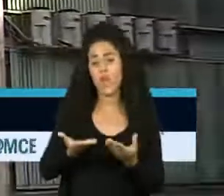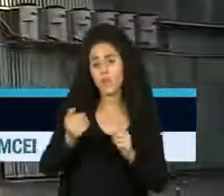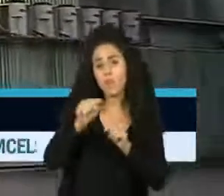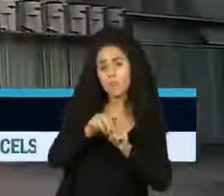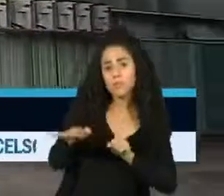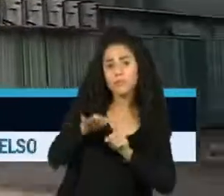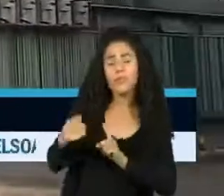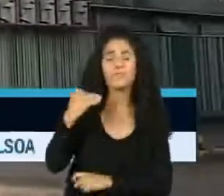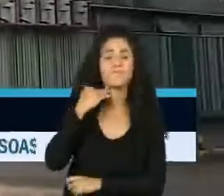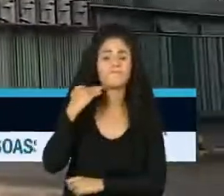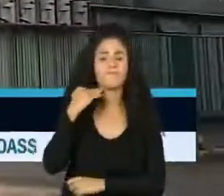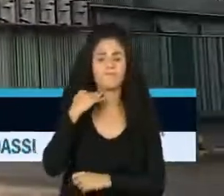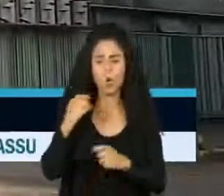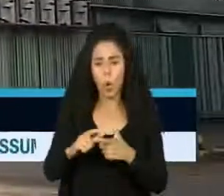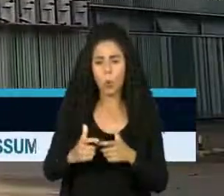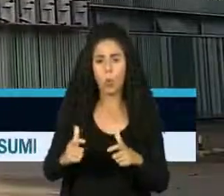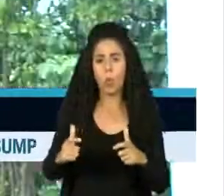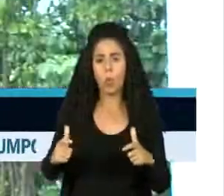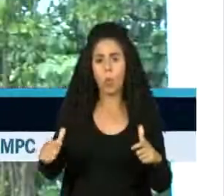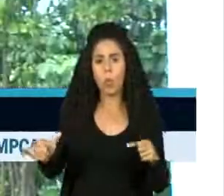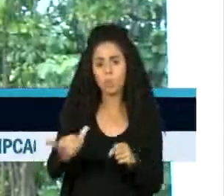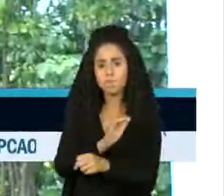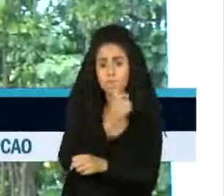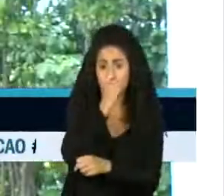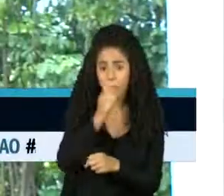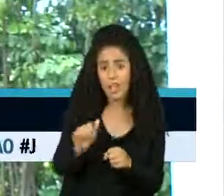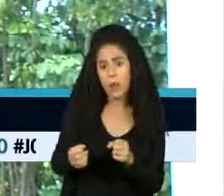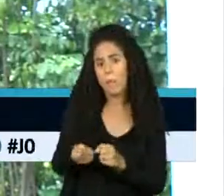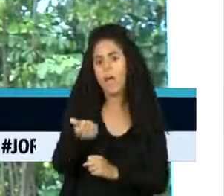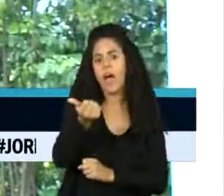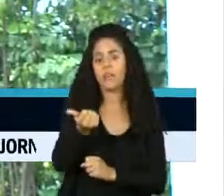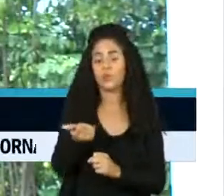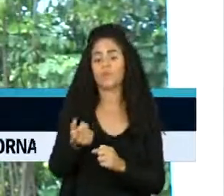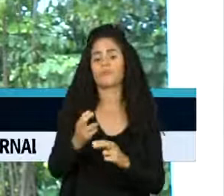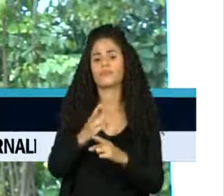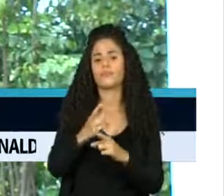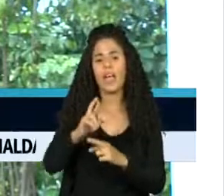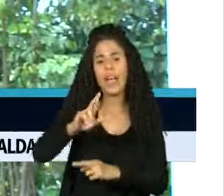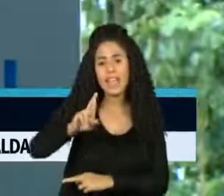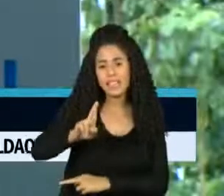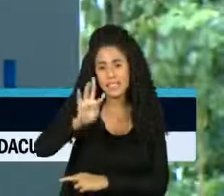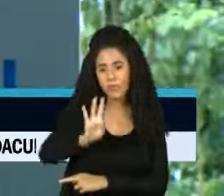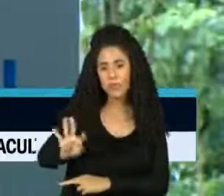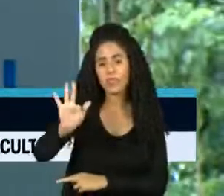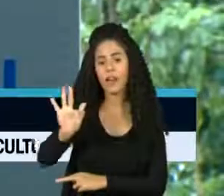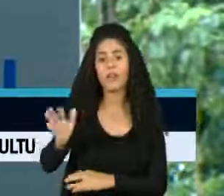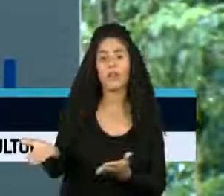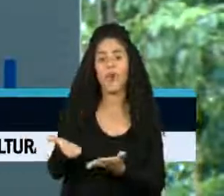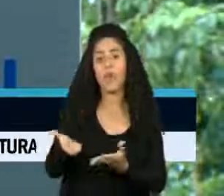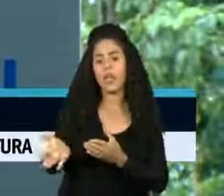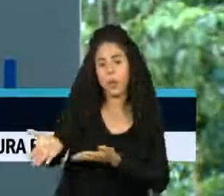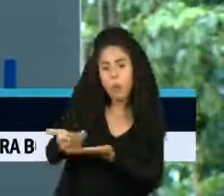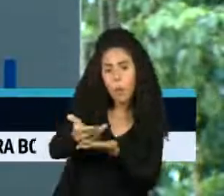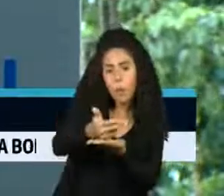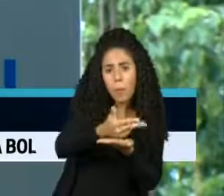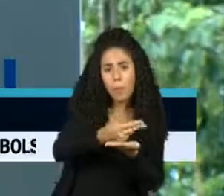governo nunca estiveram tão cheios. De acordo com a Receita Federal, em 2021 foram arrecadados